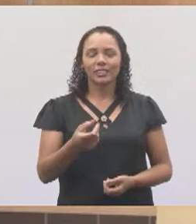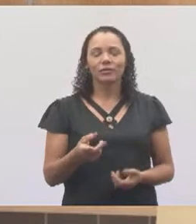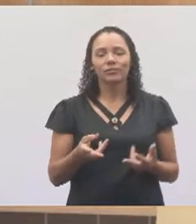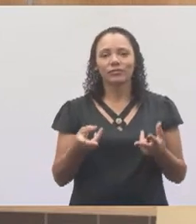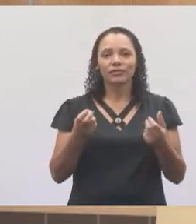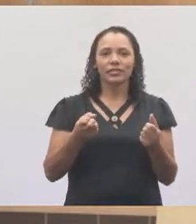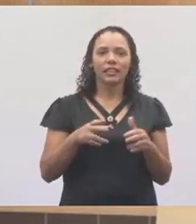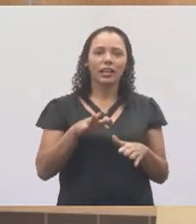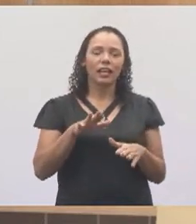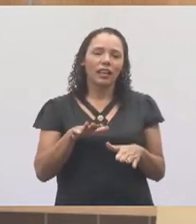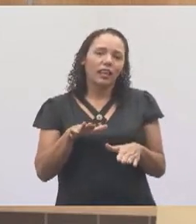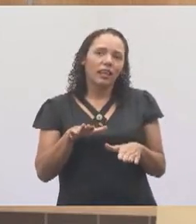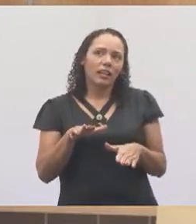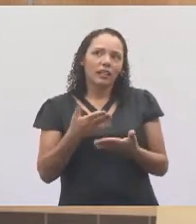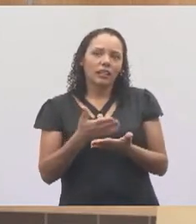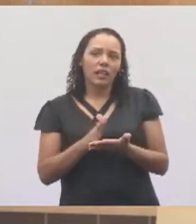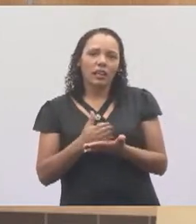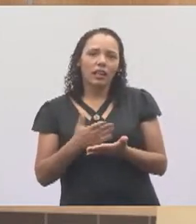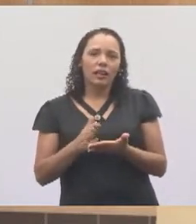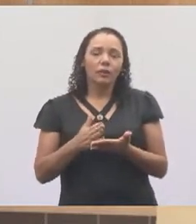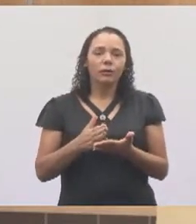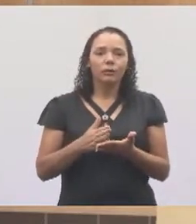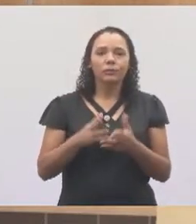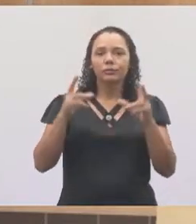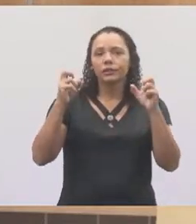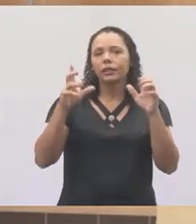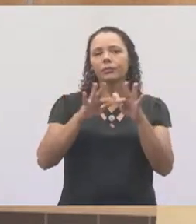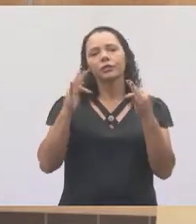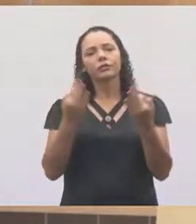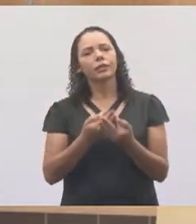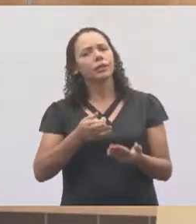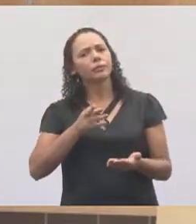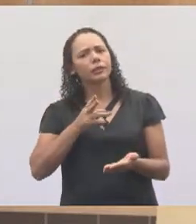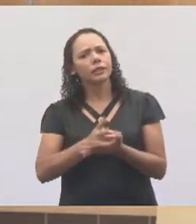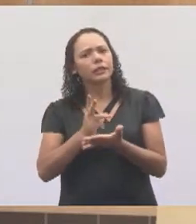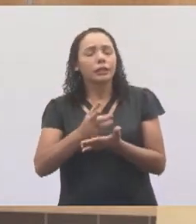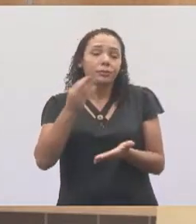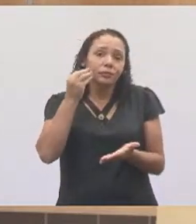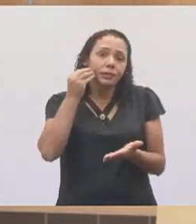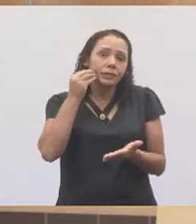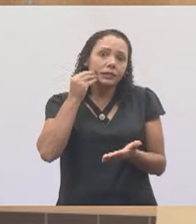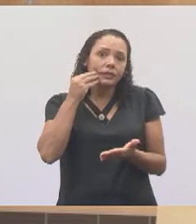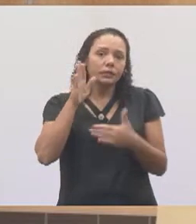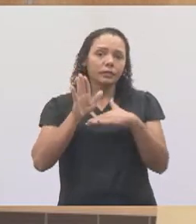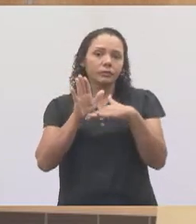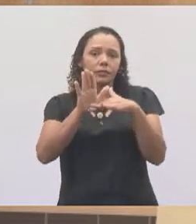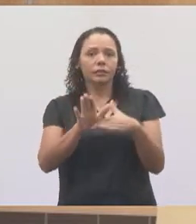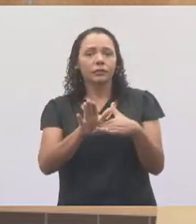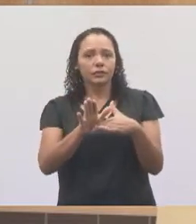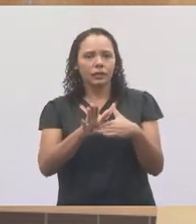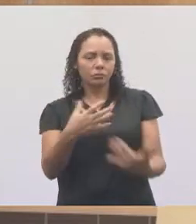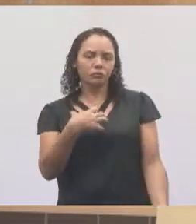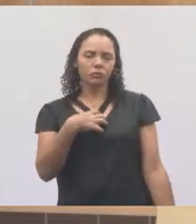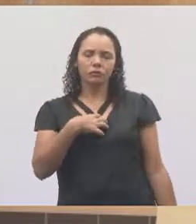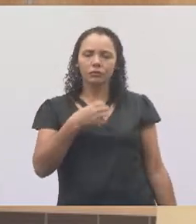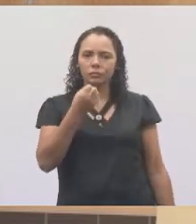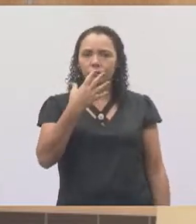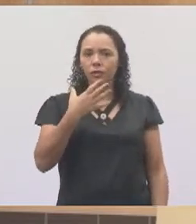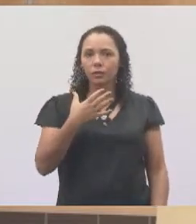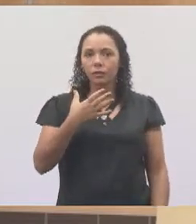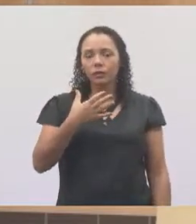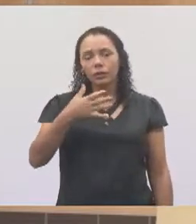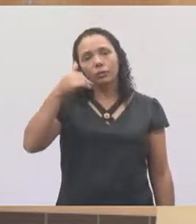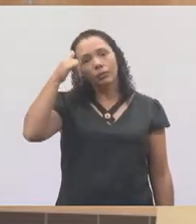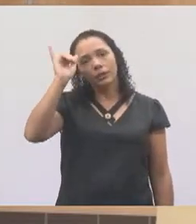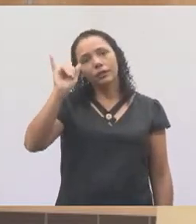assuntos familiares, ele sempre tentando conduzir, levando ali no bom senso, para evitar